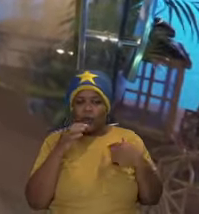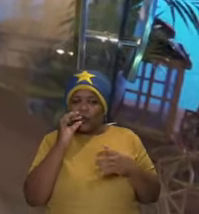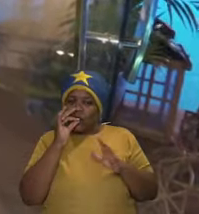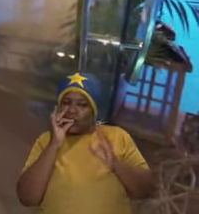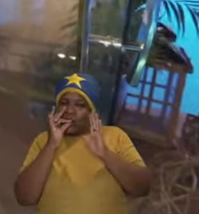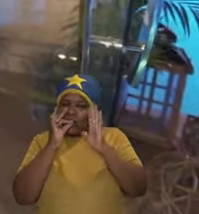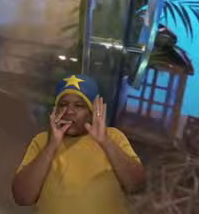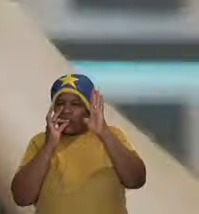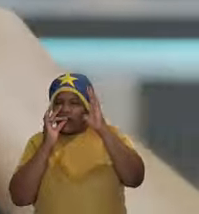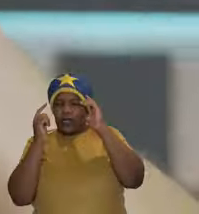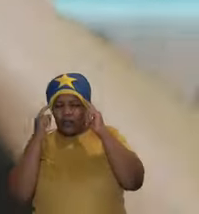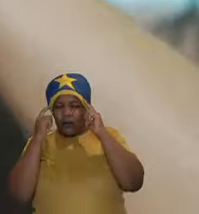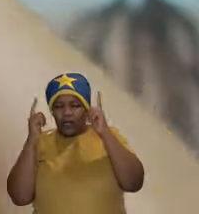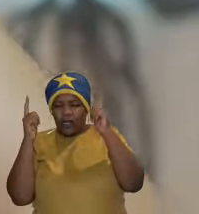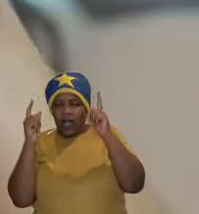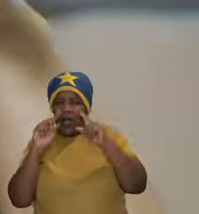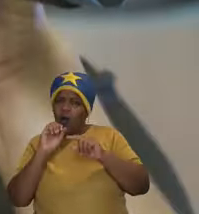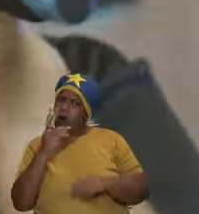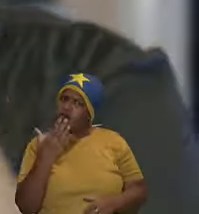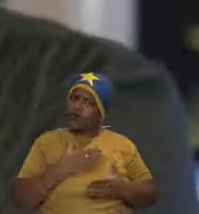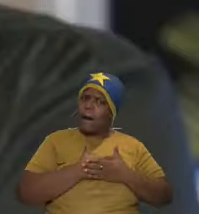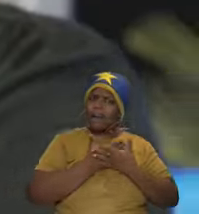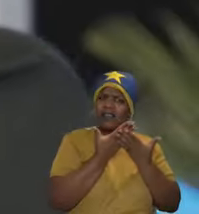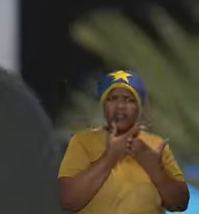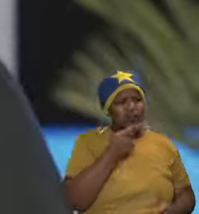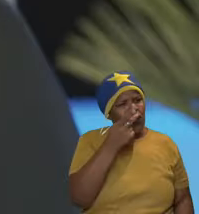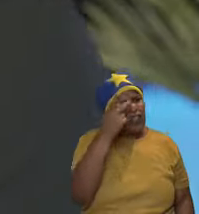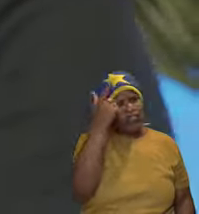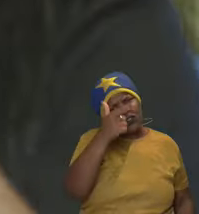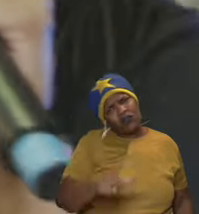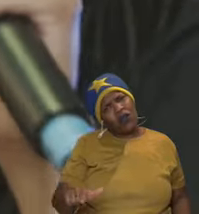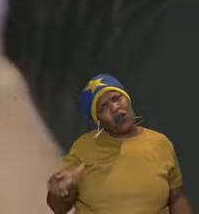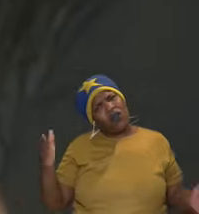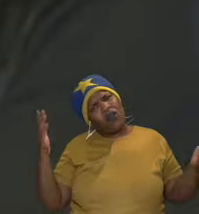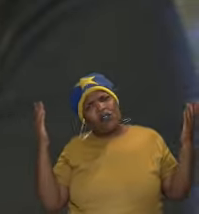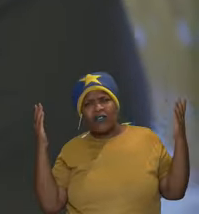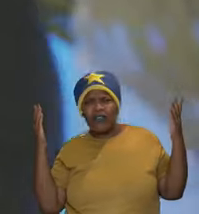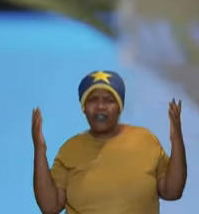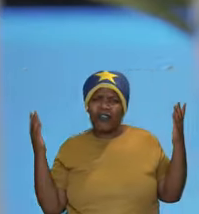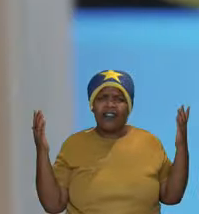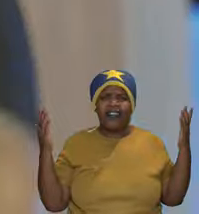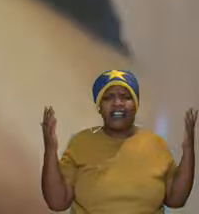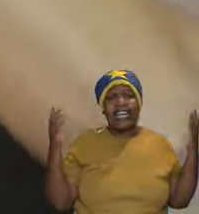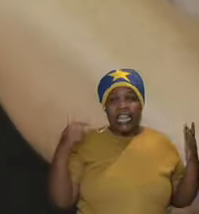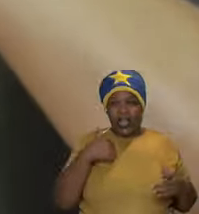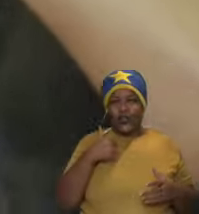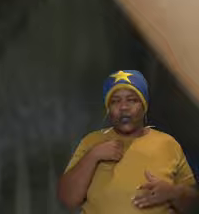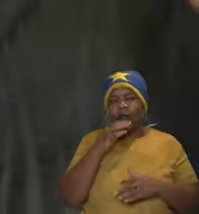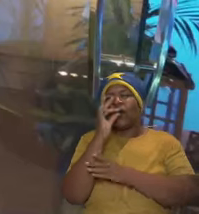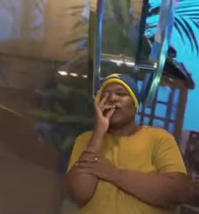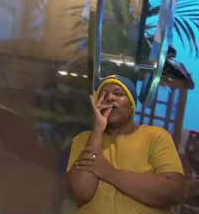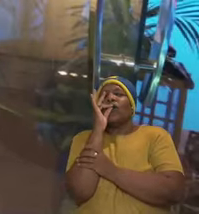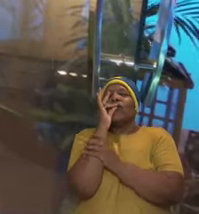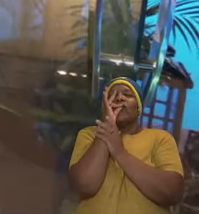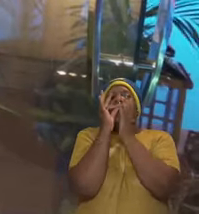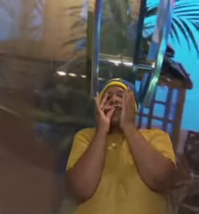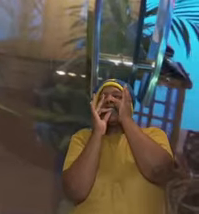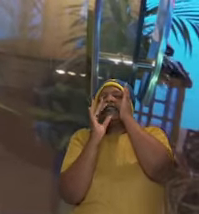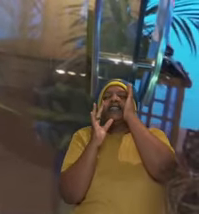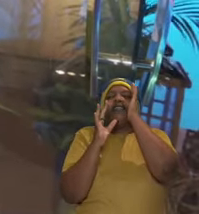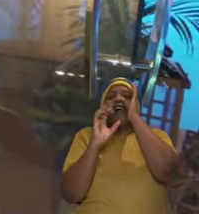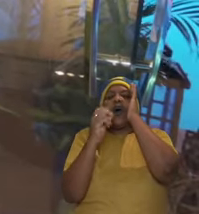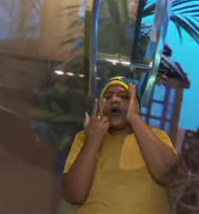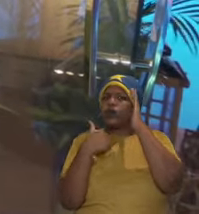lombrado, ou tô apaixonado nessa porra de novo. Eu tô lombrado, ou